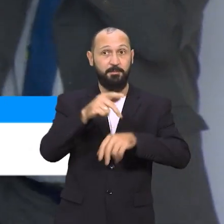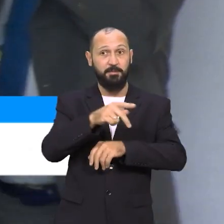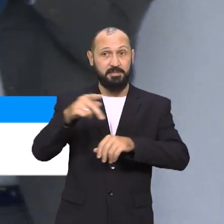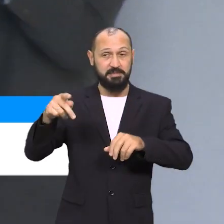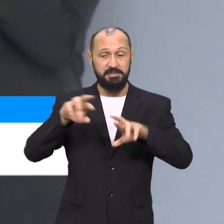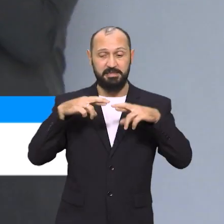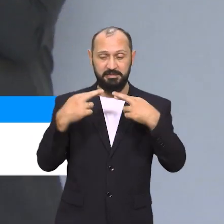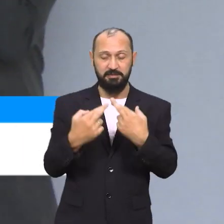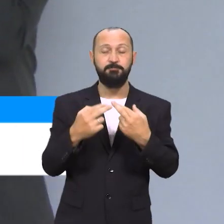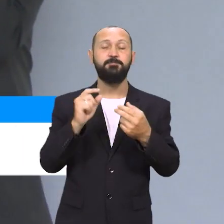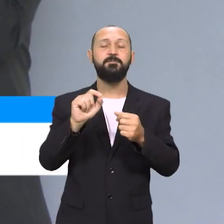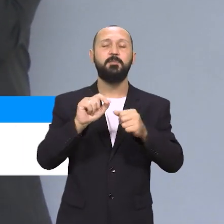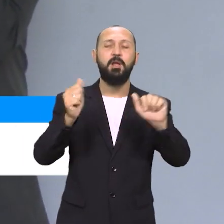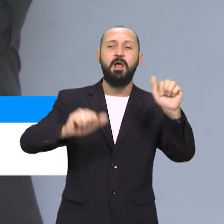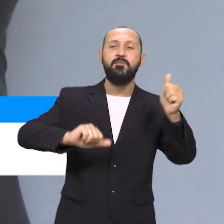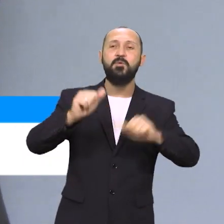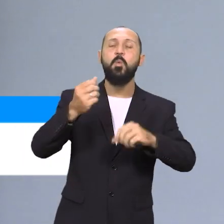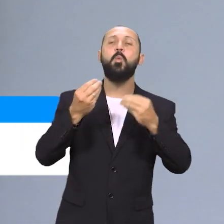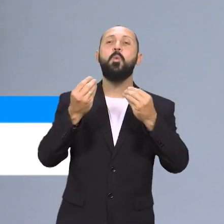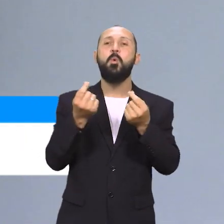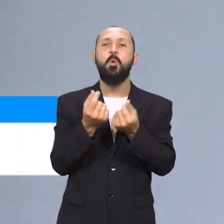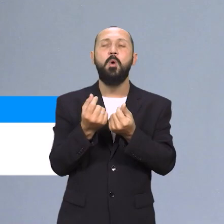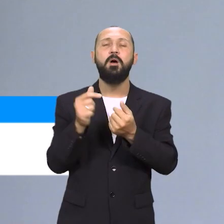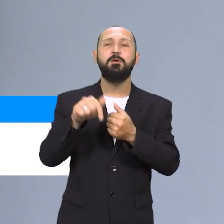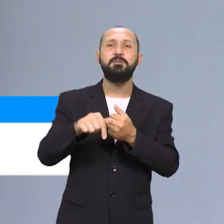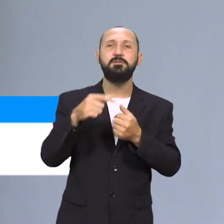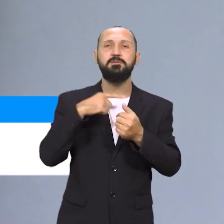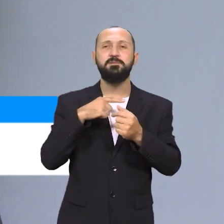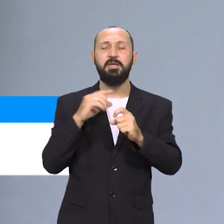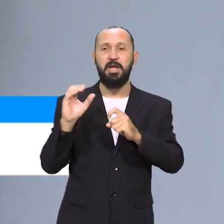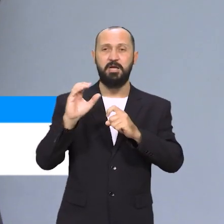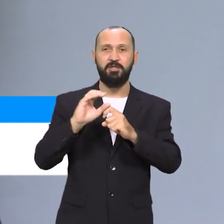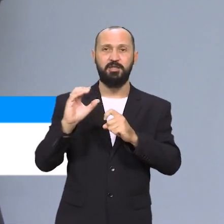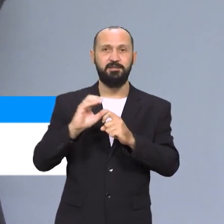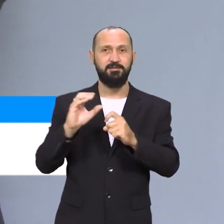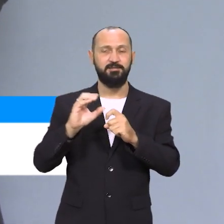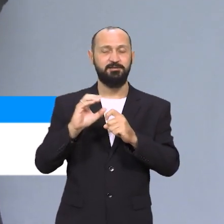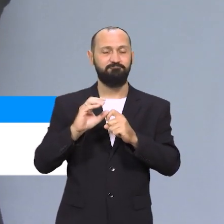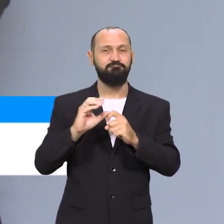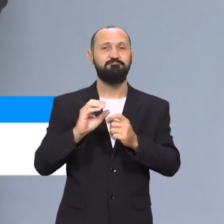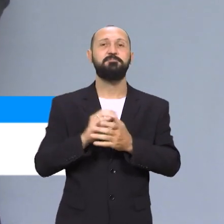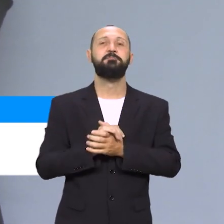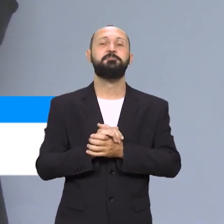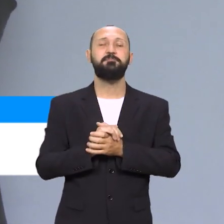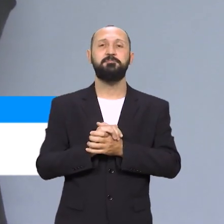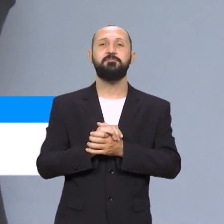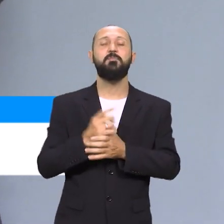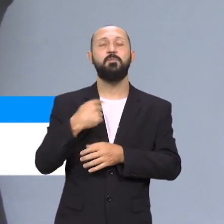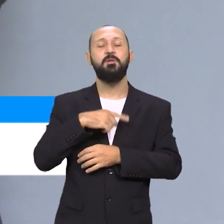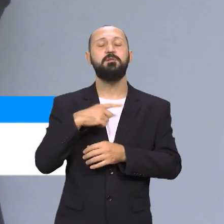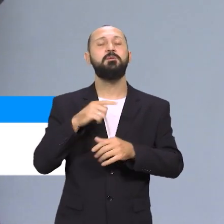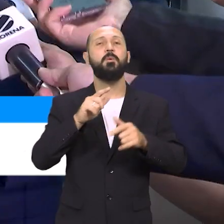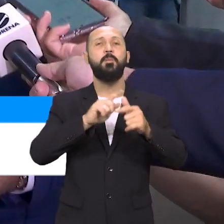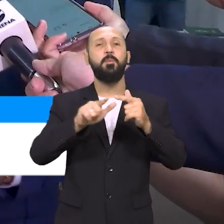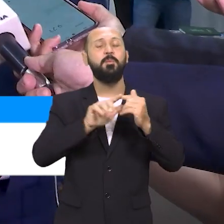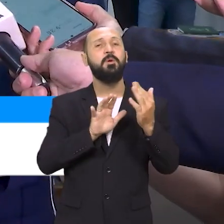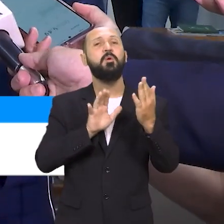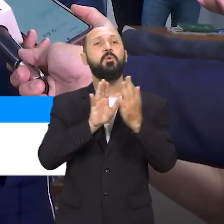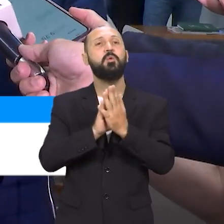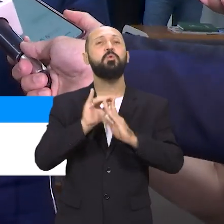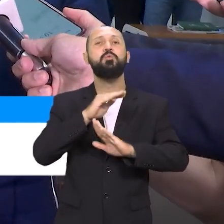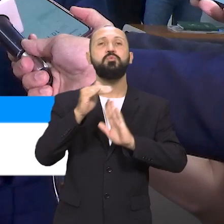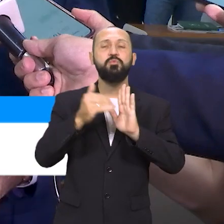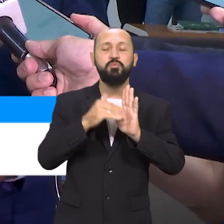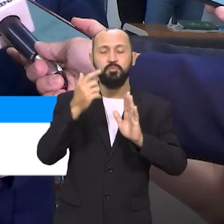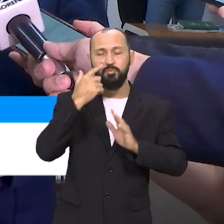reunião, Hayashi apresentou um balanço da situação atual da Caixa de Assistência dos Servidores Públicos. Estamos